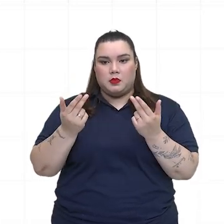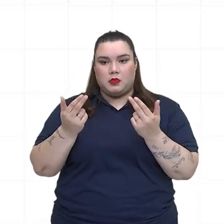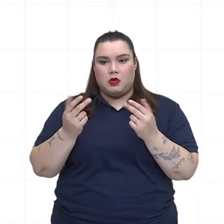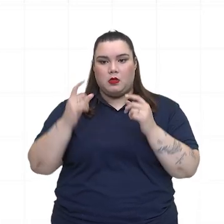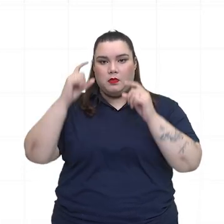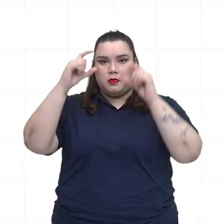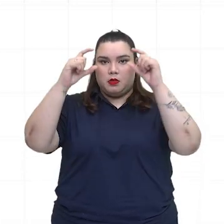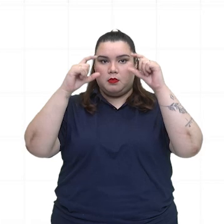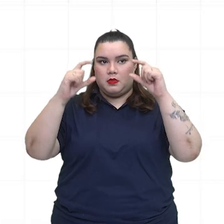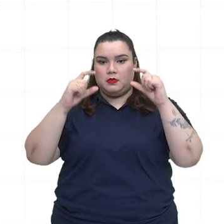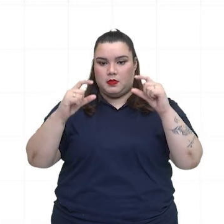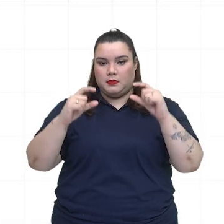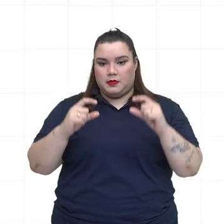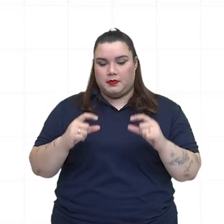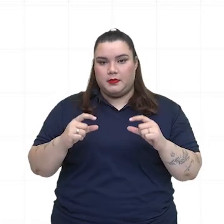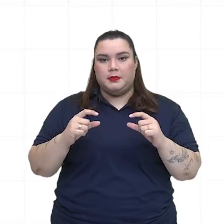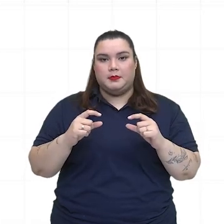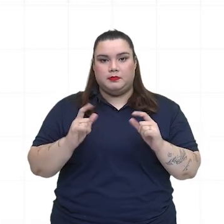mesmo.